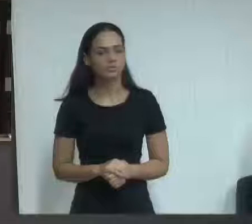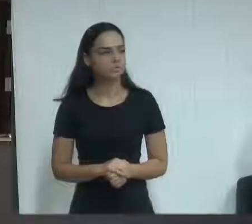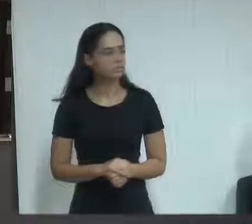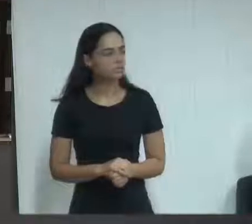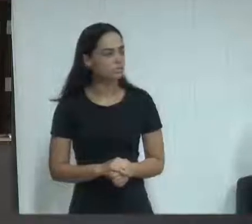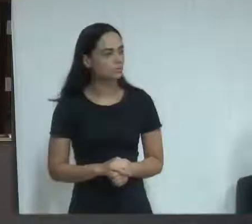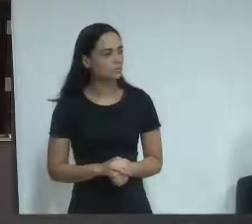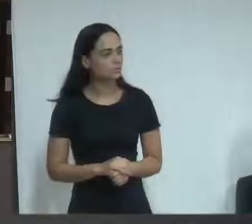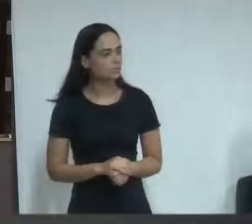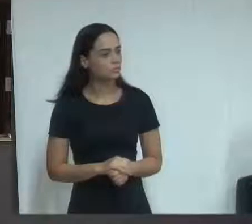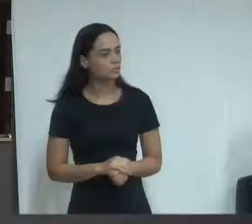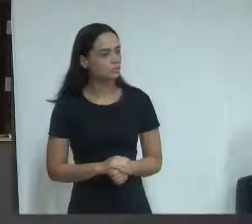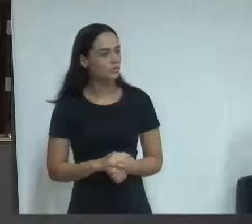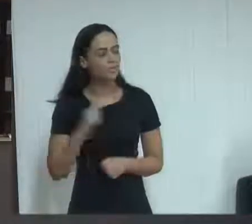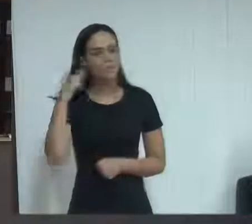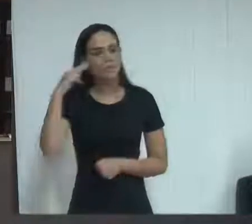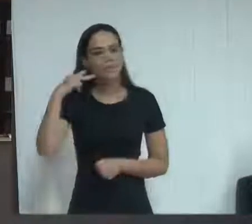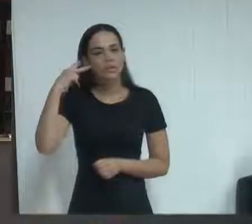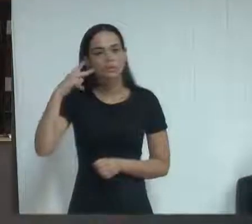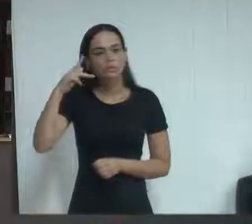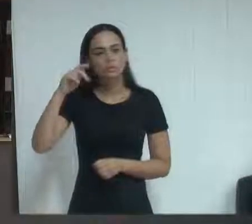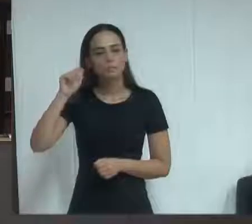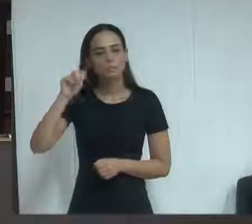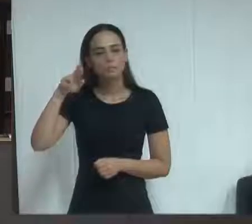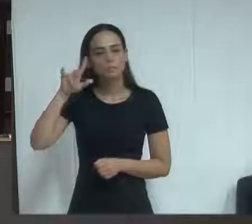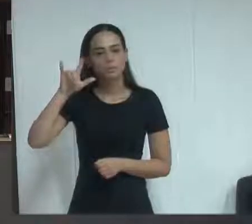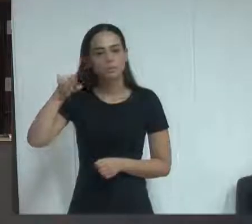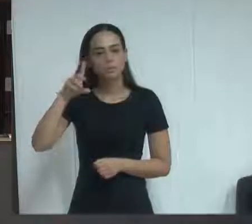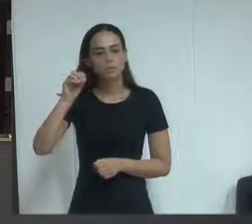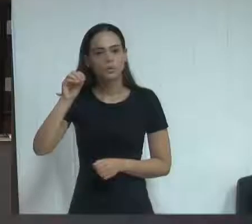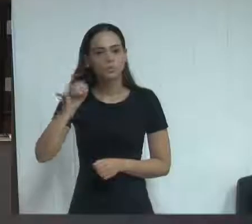pelo PV. Vereador Paulinho Palmeira.